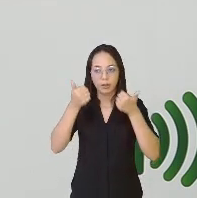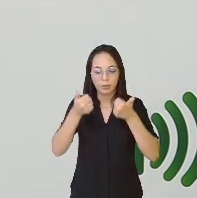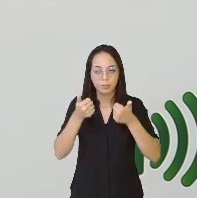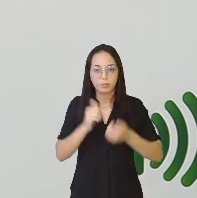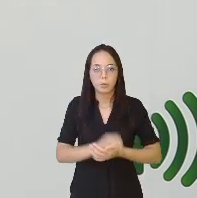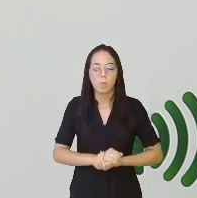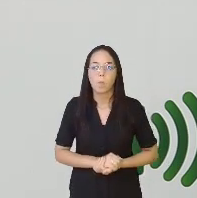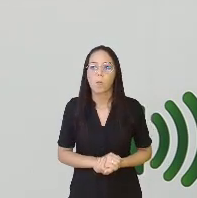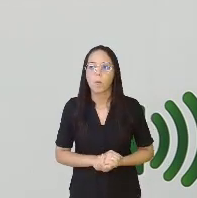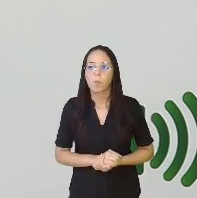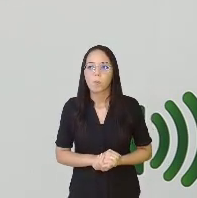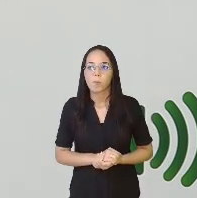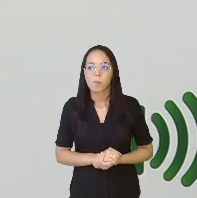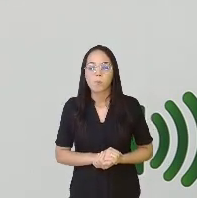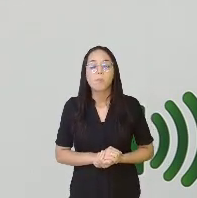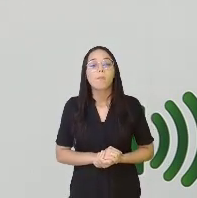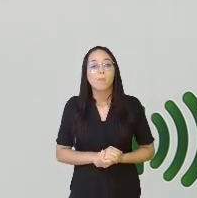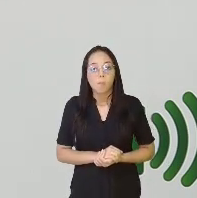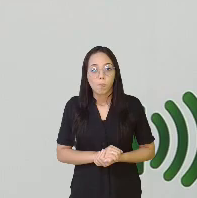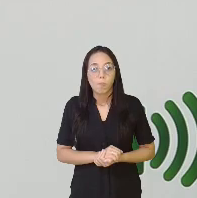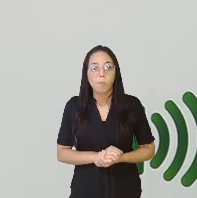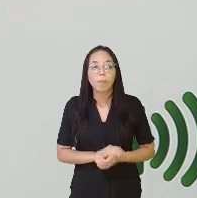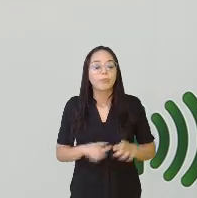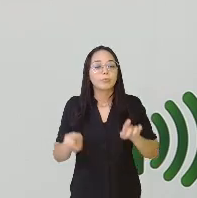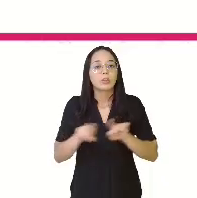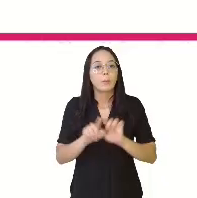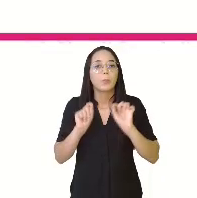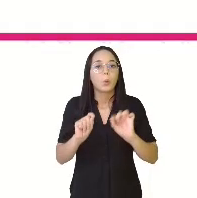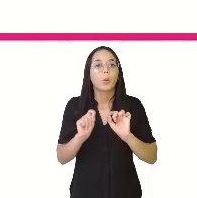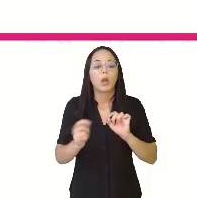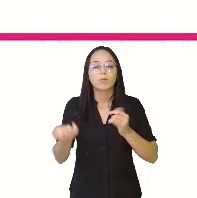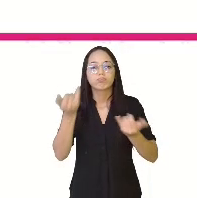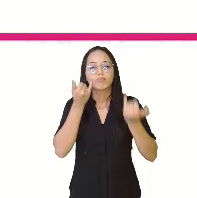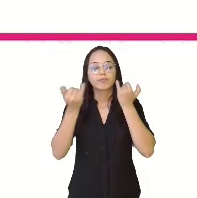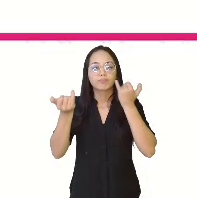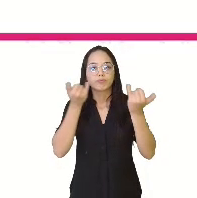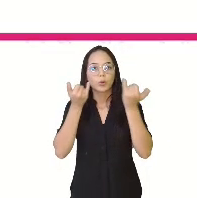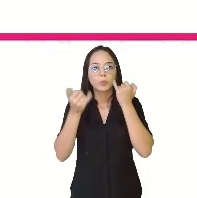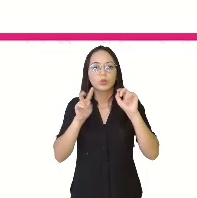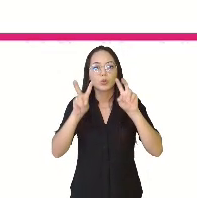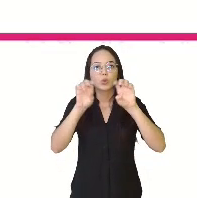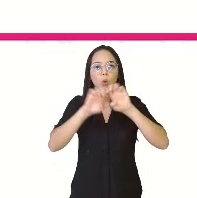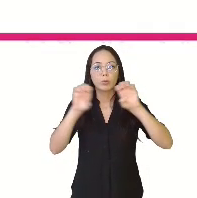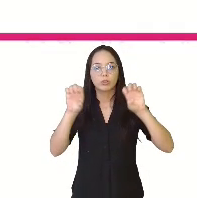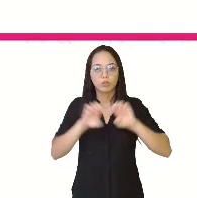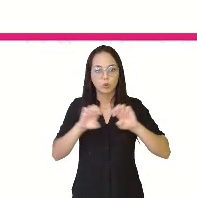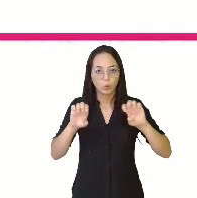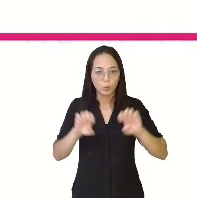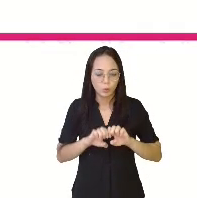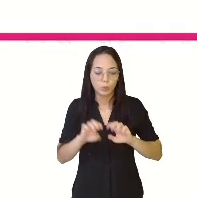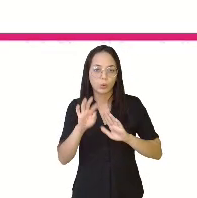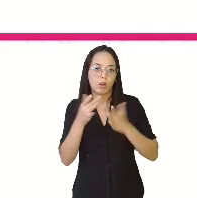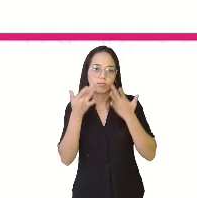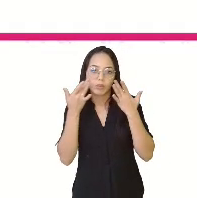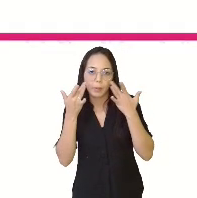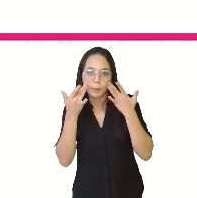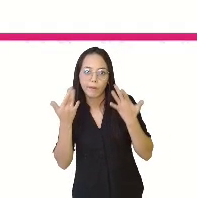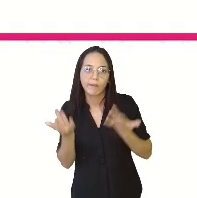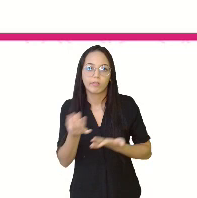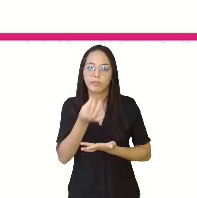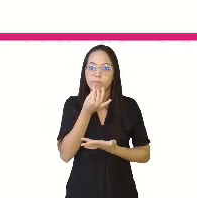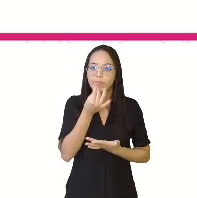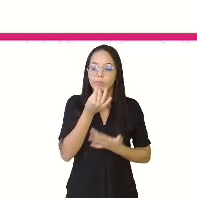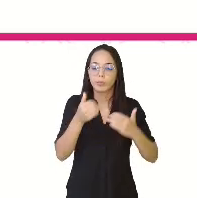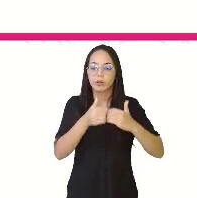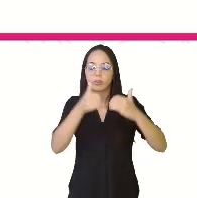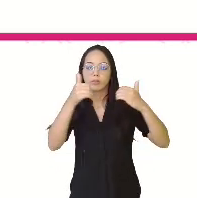aqui. O que também compõe um texto secundário. As informações sobre a estrutura externa da peça, por exemplo,